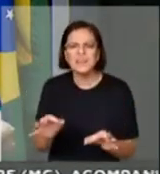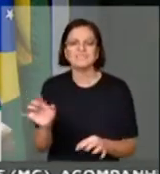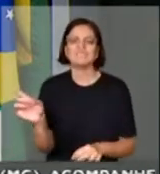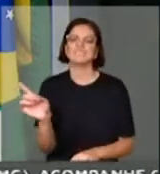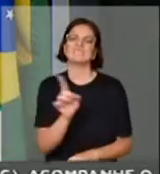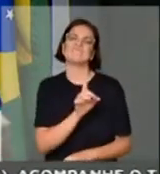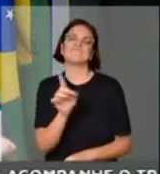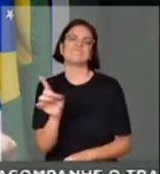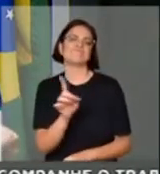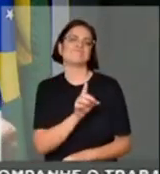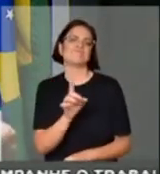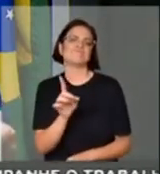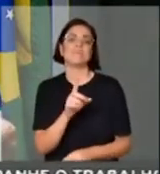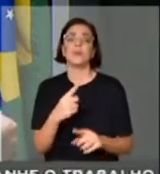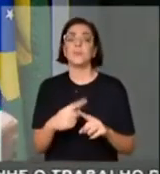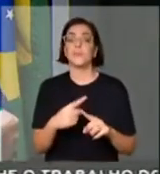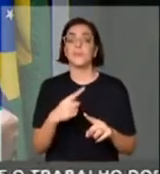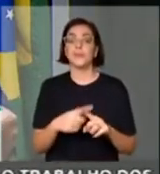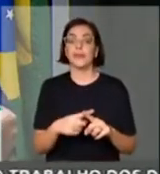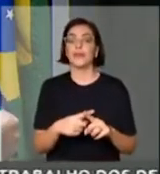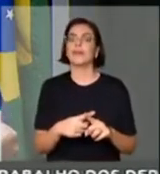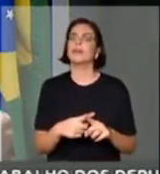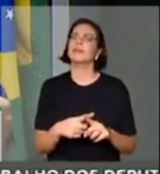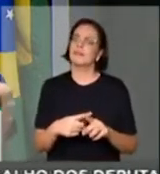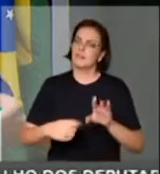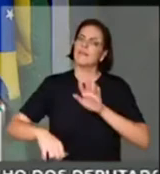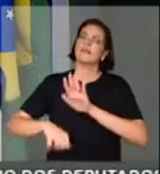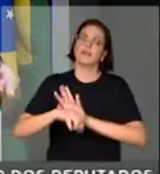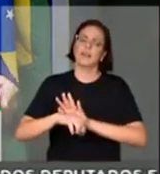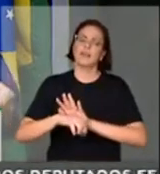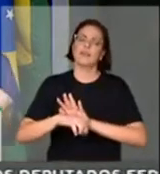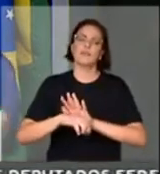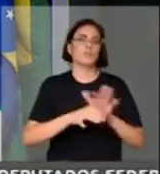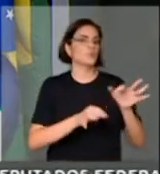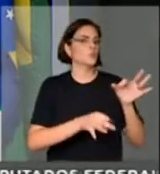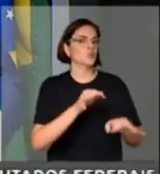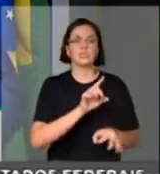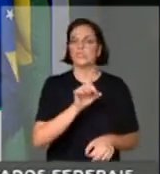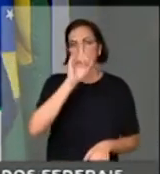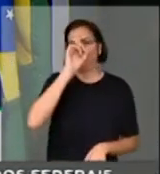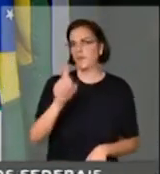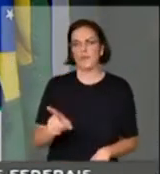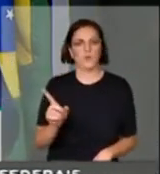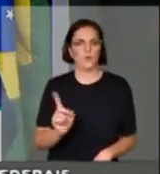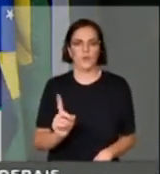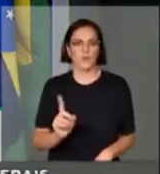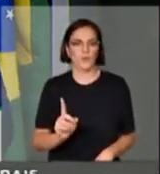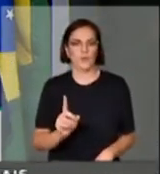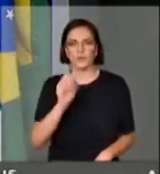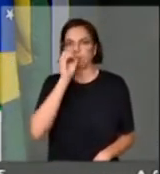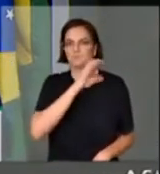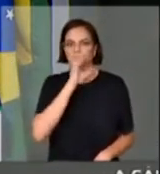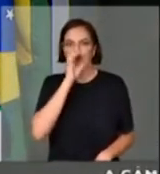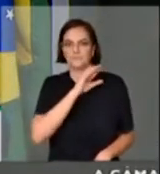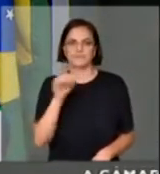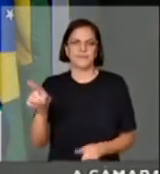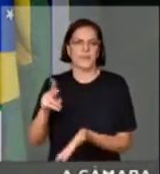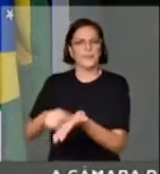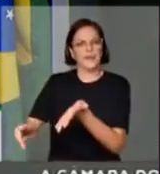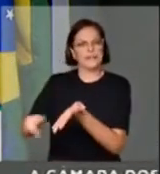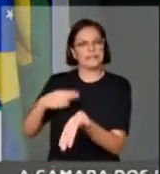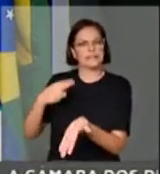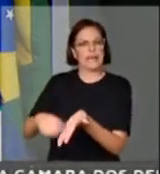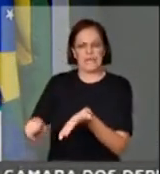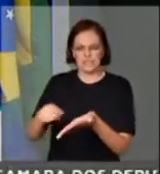forma ilícita, sem autorização judicial, por um meio de comunicação tosco, que não se pode nem dizer